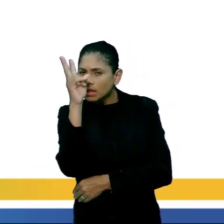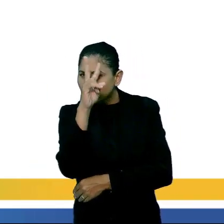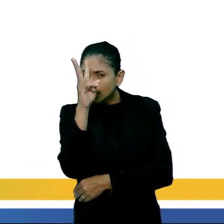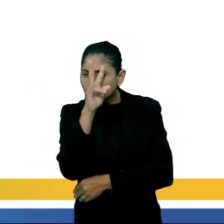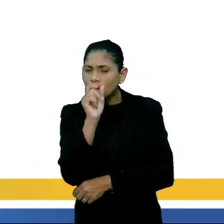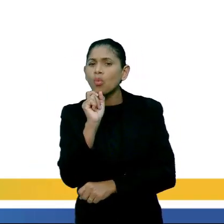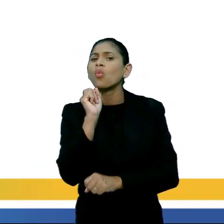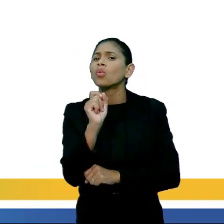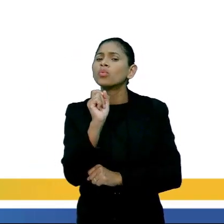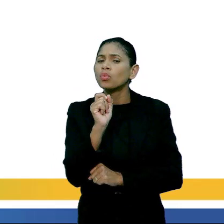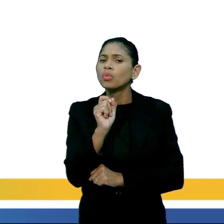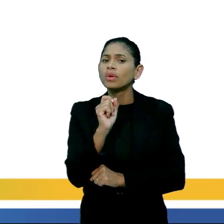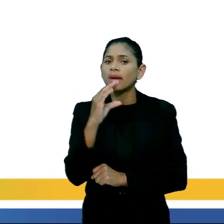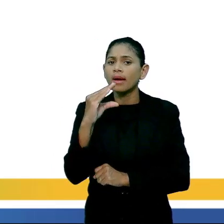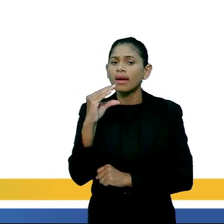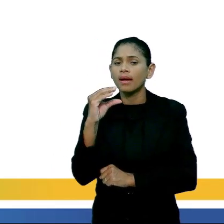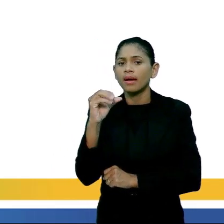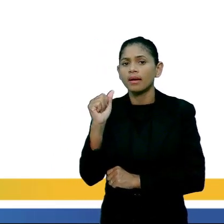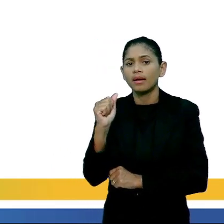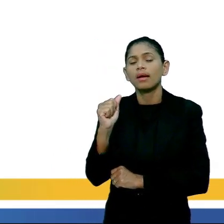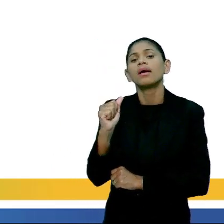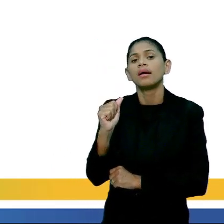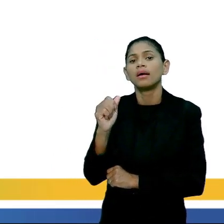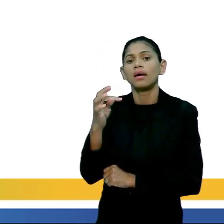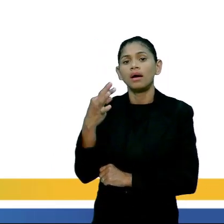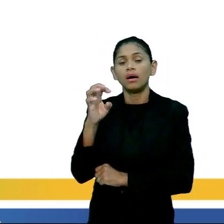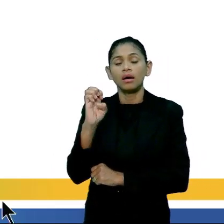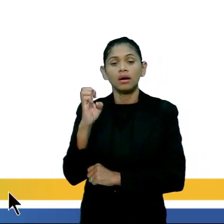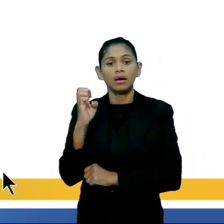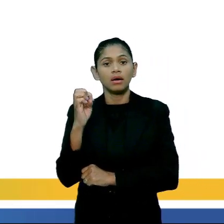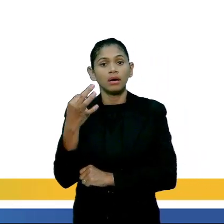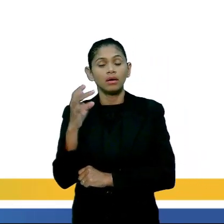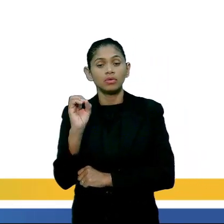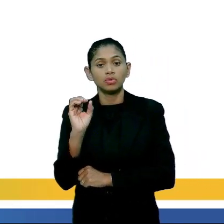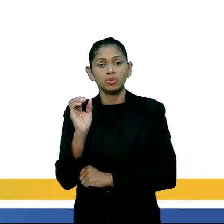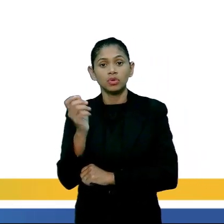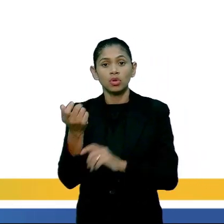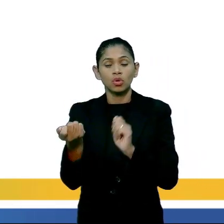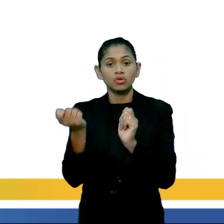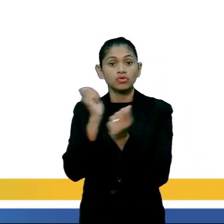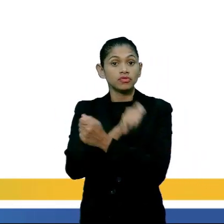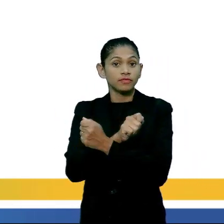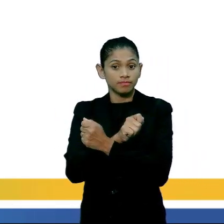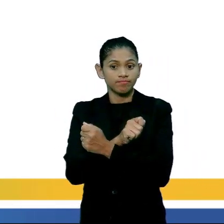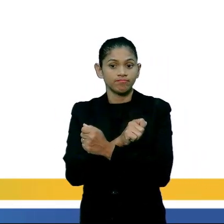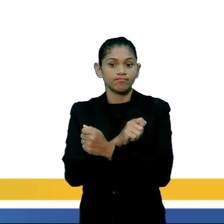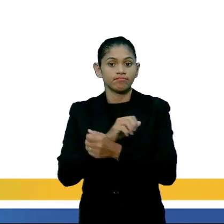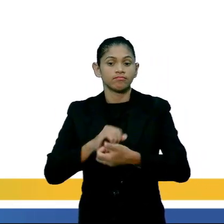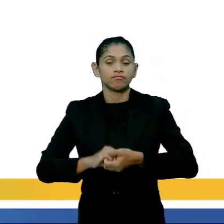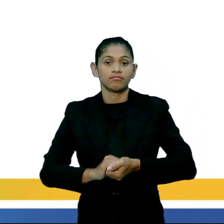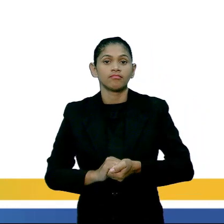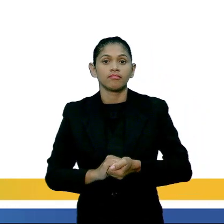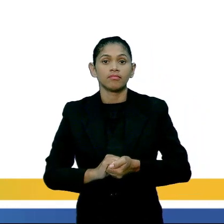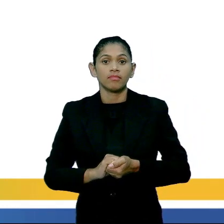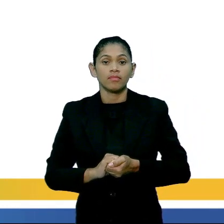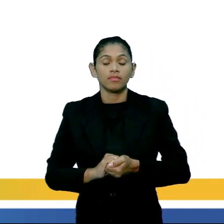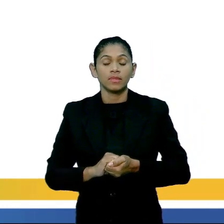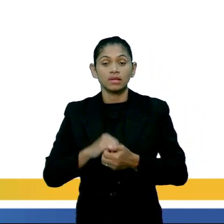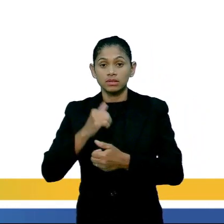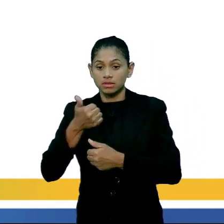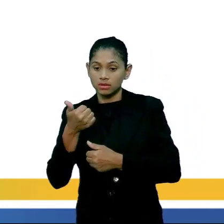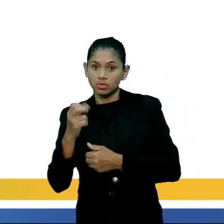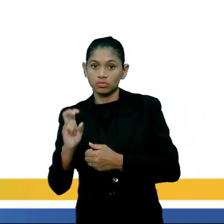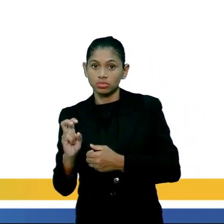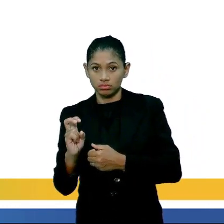cateto oposto. Vamos lá. O cateto oposto aqui vai ser o 15, porque ele está oposto